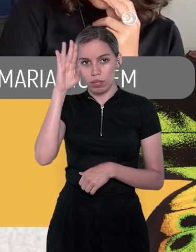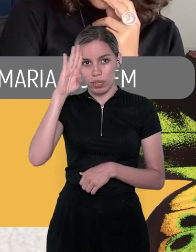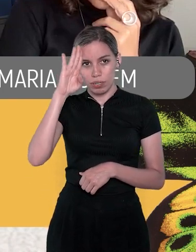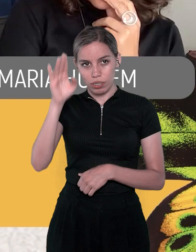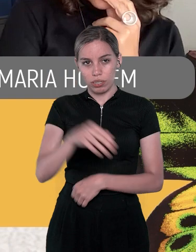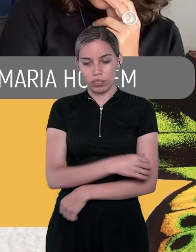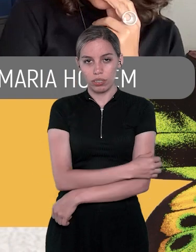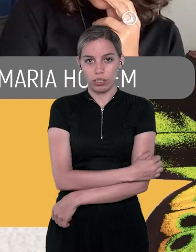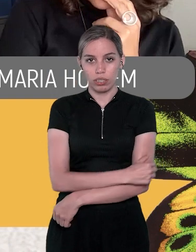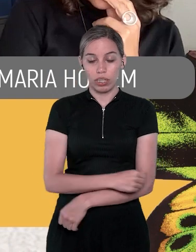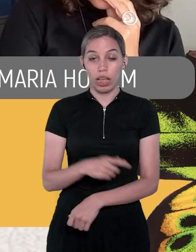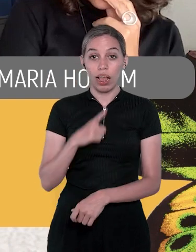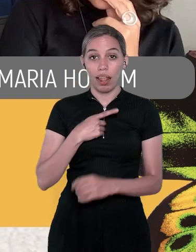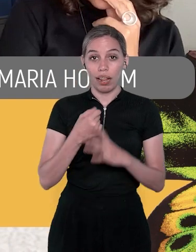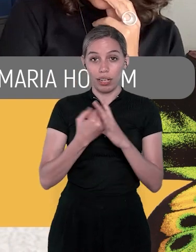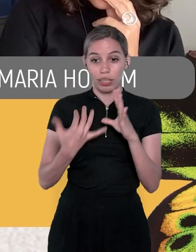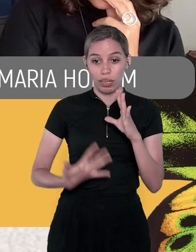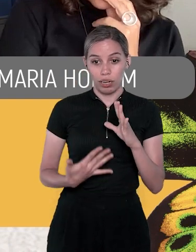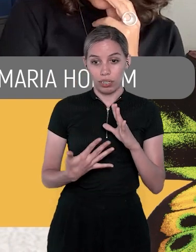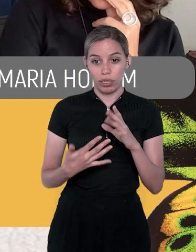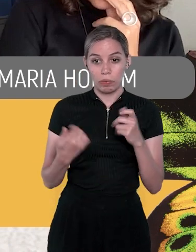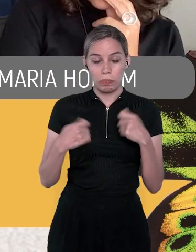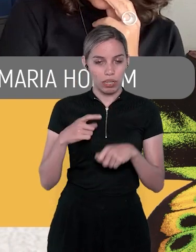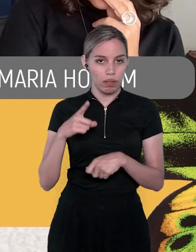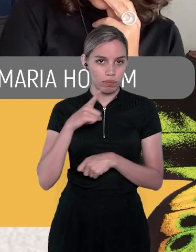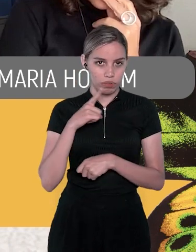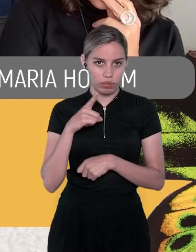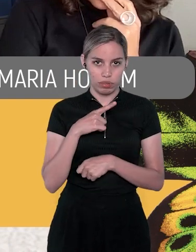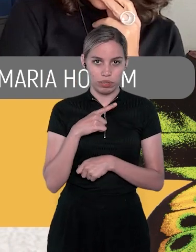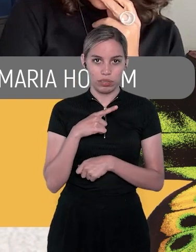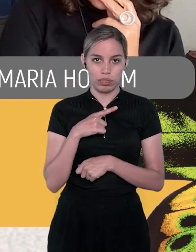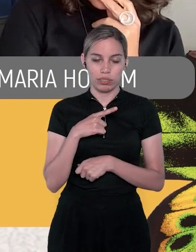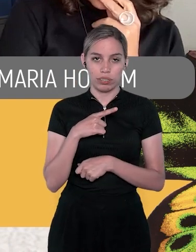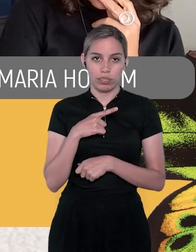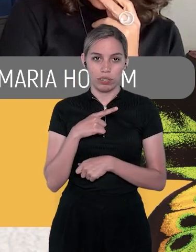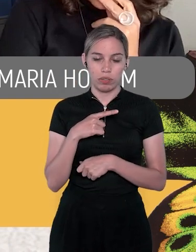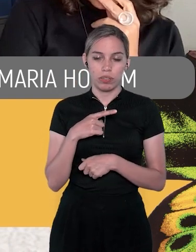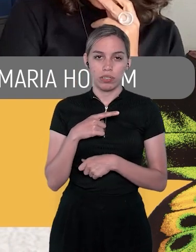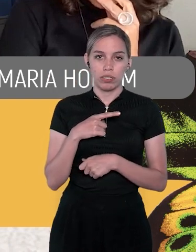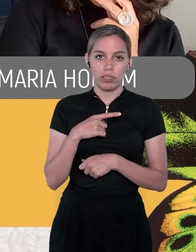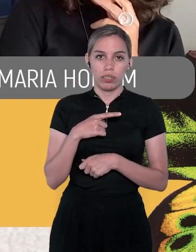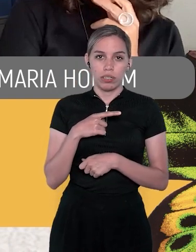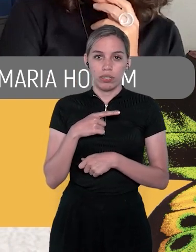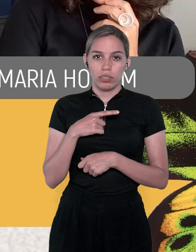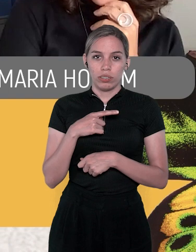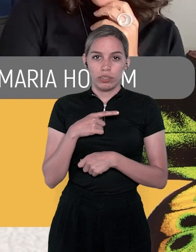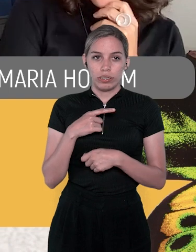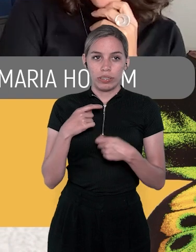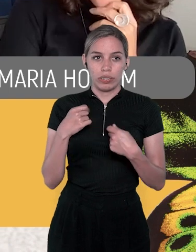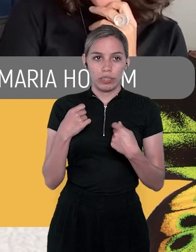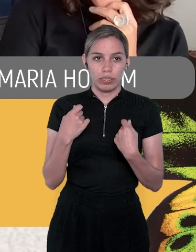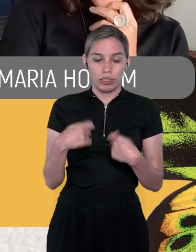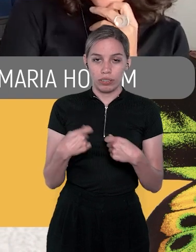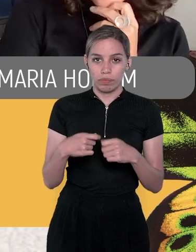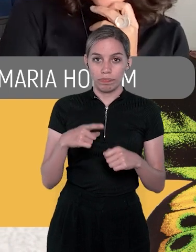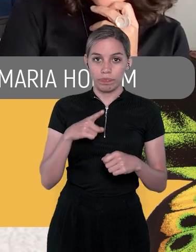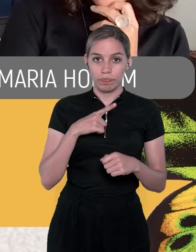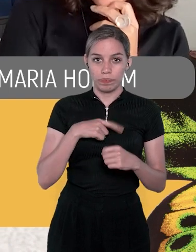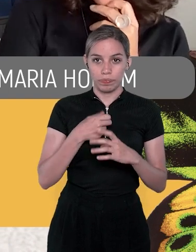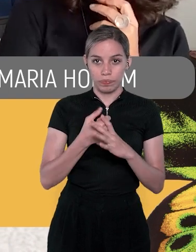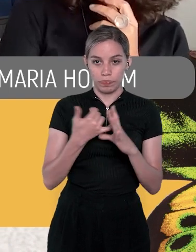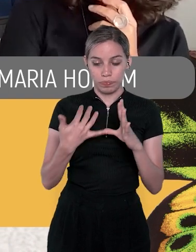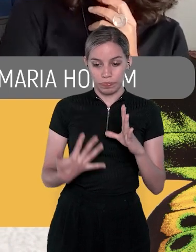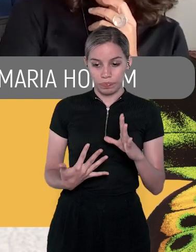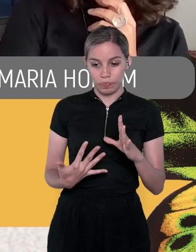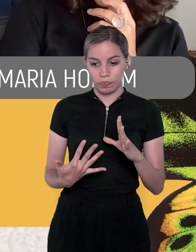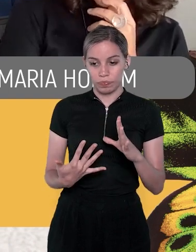ele tem características que eu precisava que ele tivesse, né, de contestação da ordem